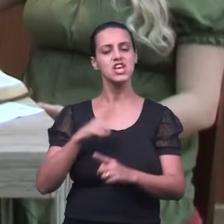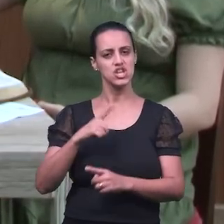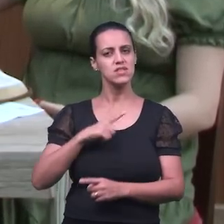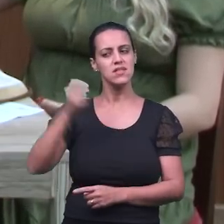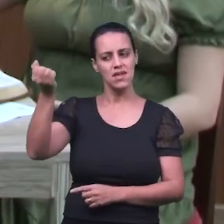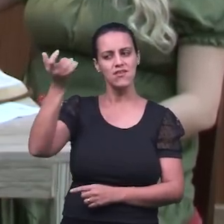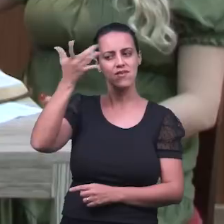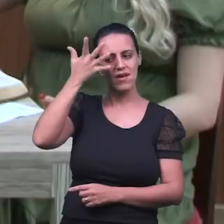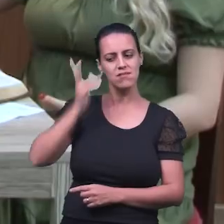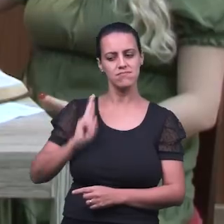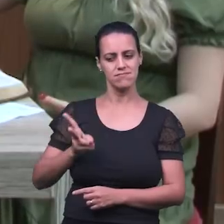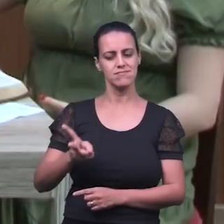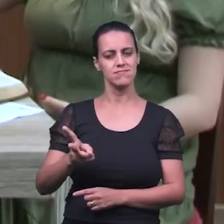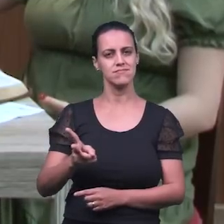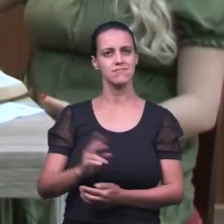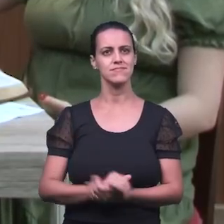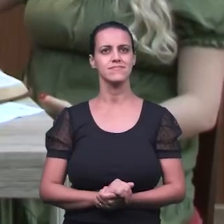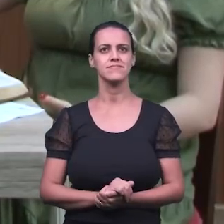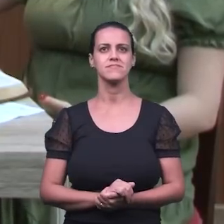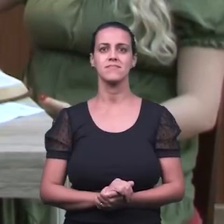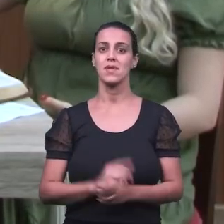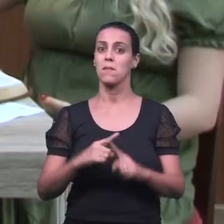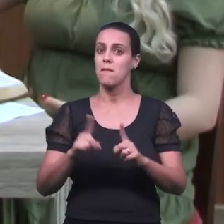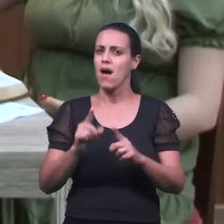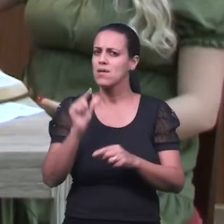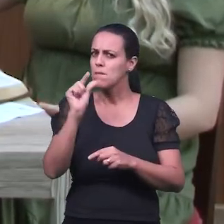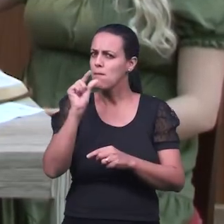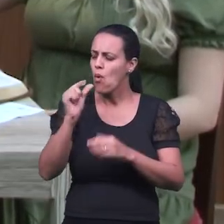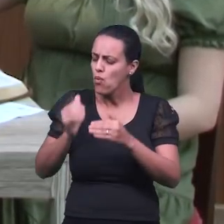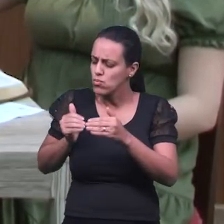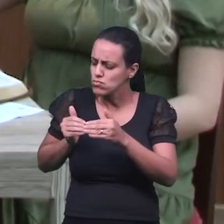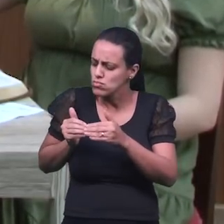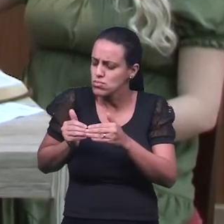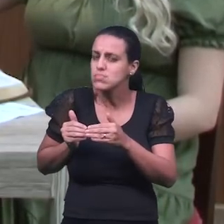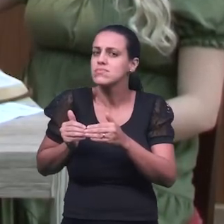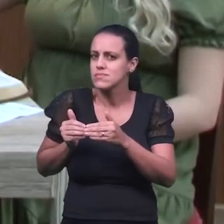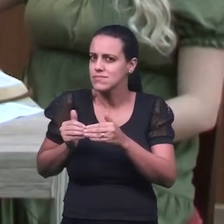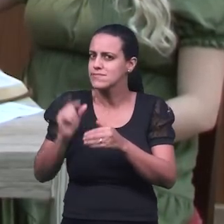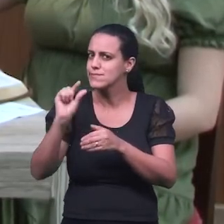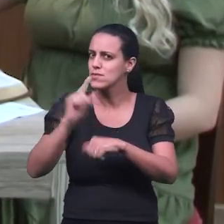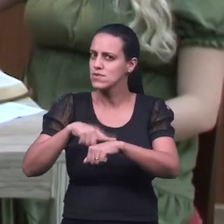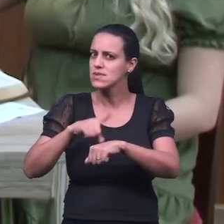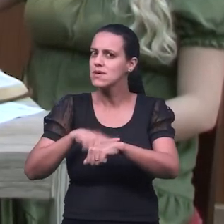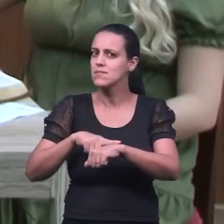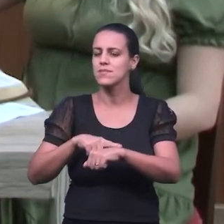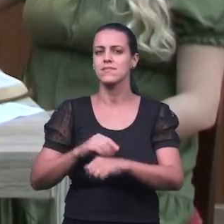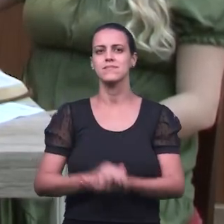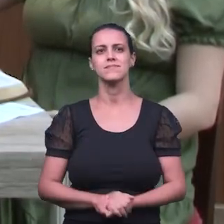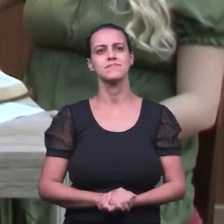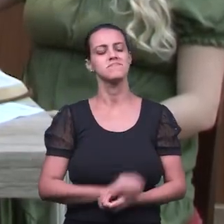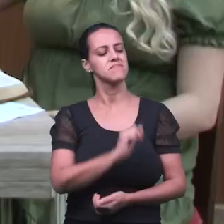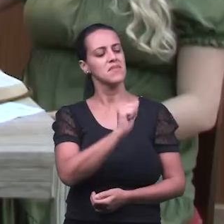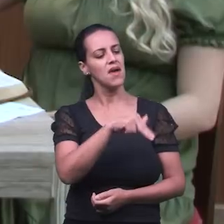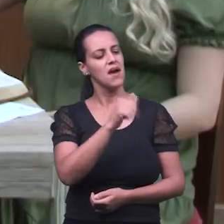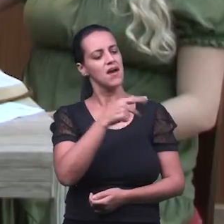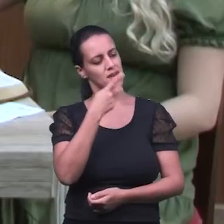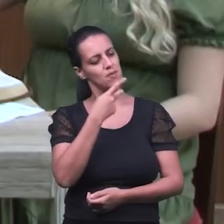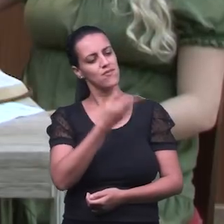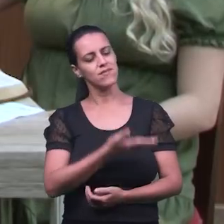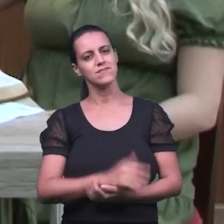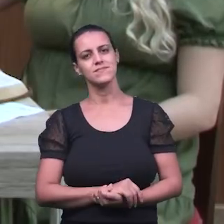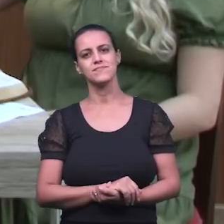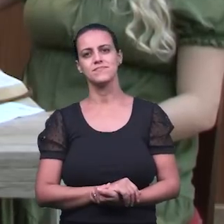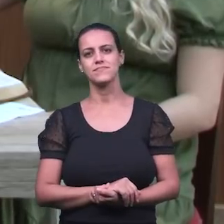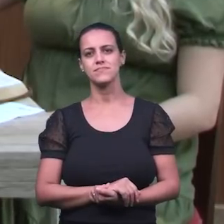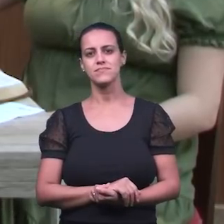não é? Amém. Glória a Deus. Glória a Deus. Glória a Deus. Mas será por pouco tempo. Muito bem. Ana Beatriz, pode falar. Amém, pastor.